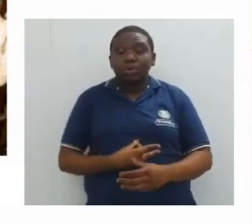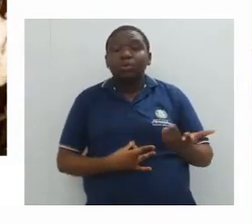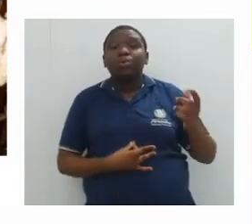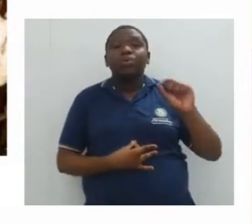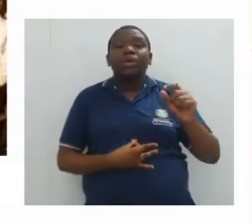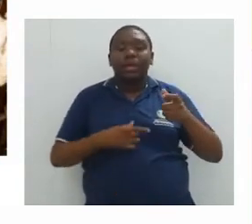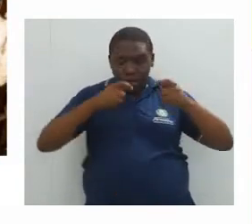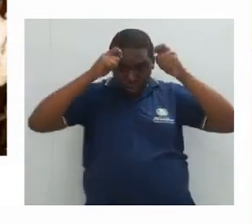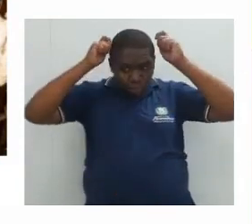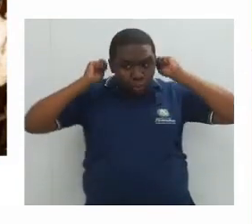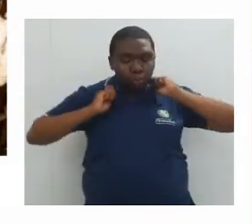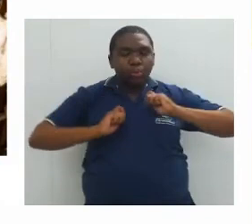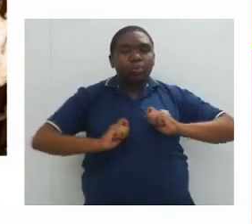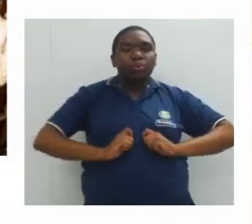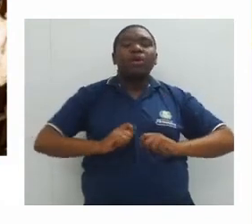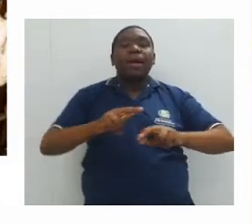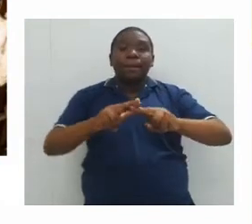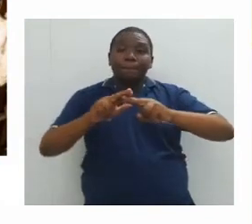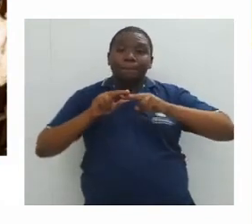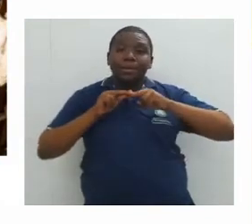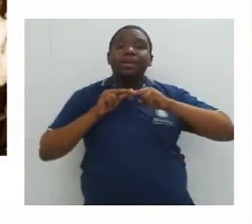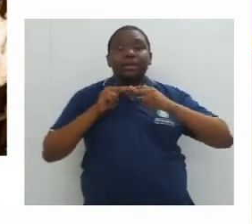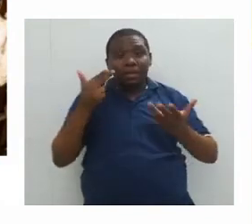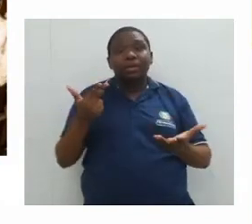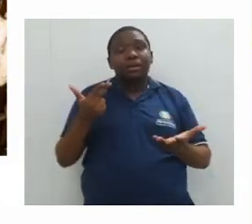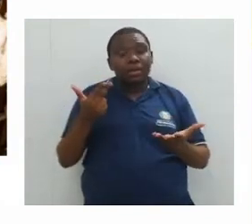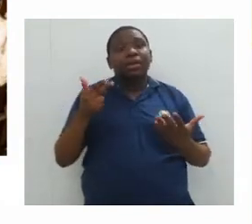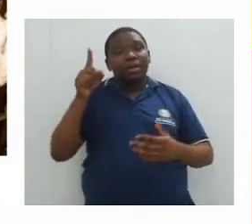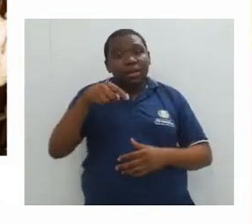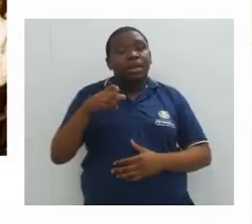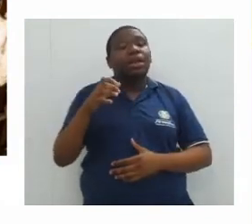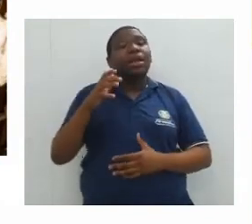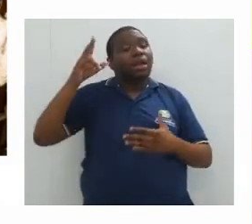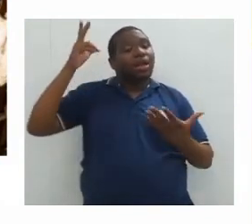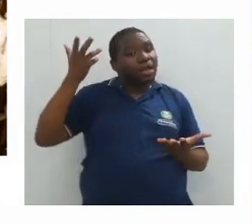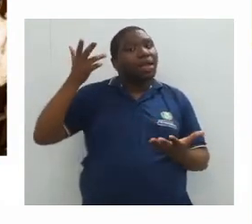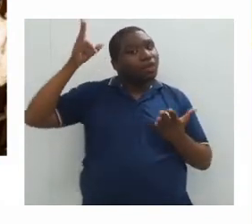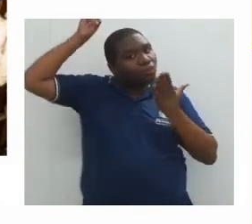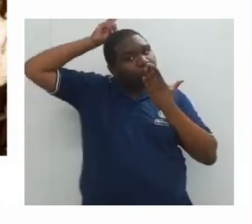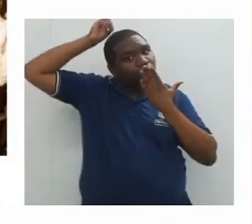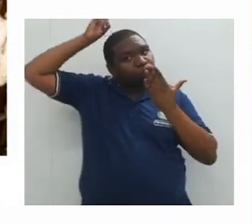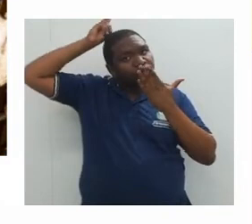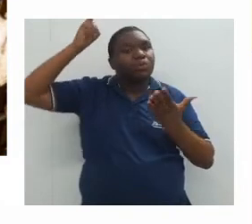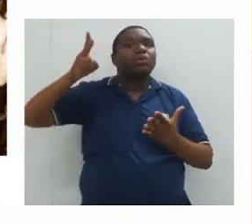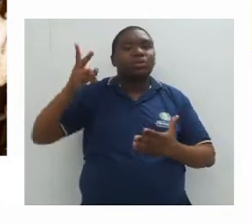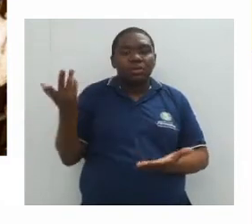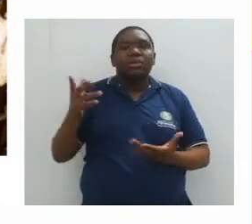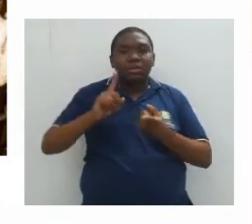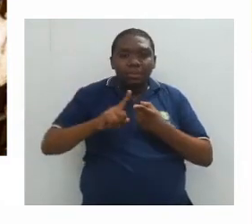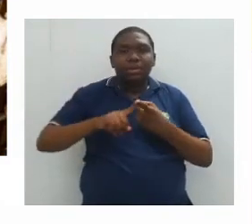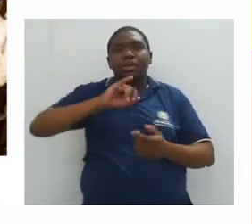contas que eles simbolizam, atrelado essa figura mítica indígena, que é justamente dos